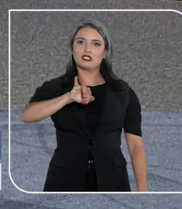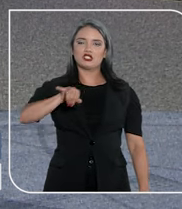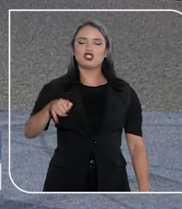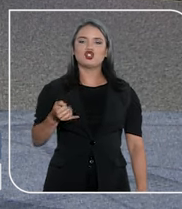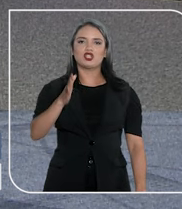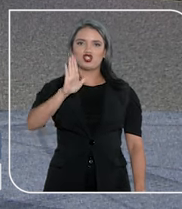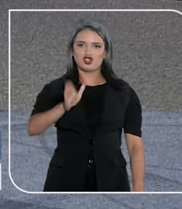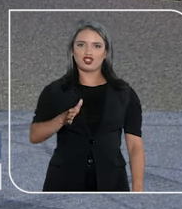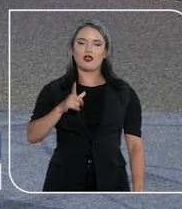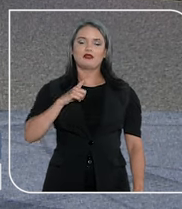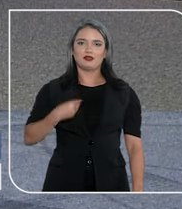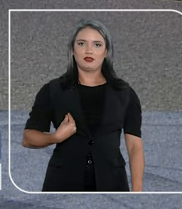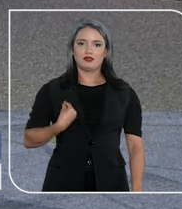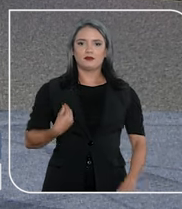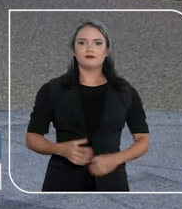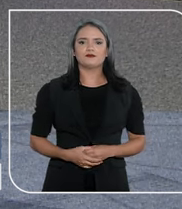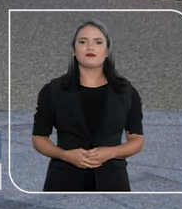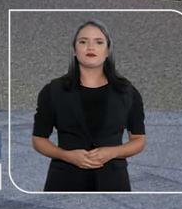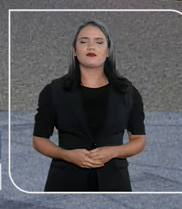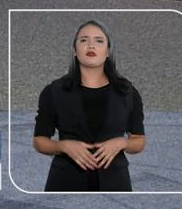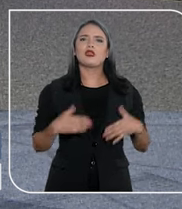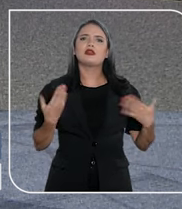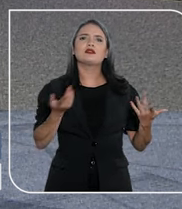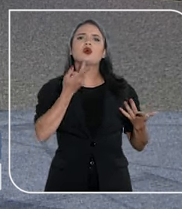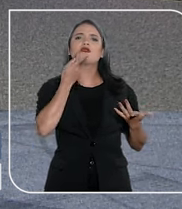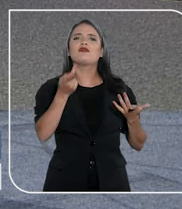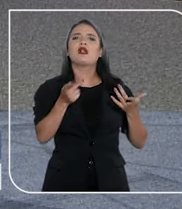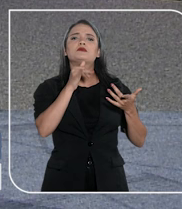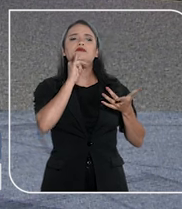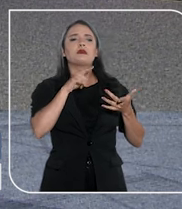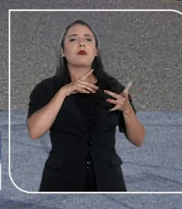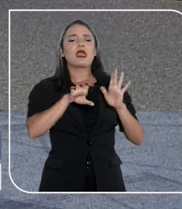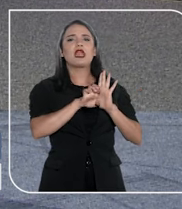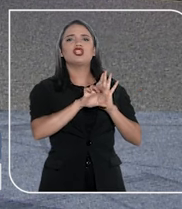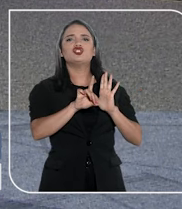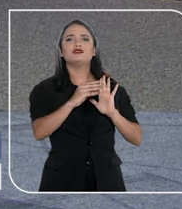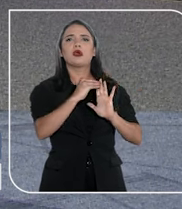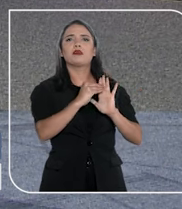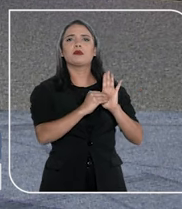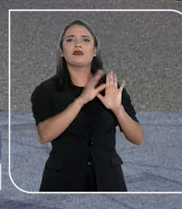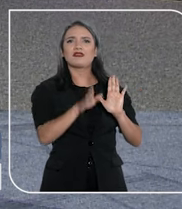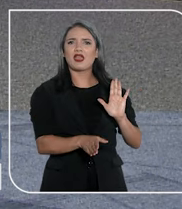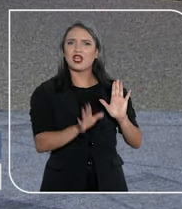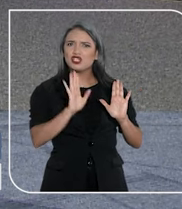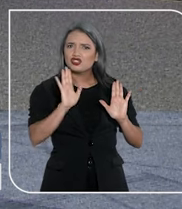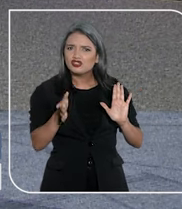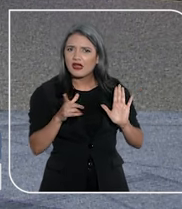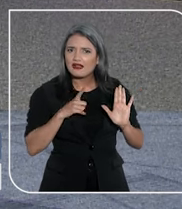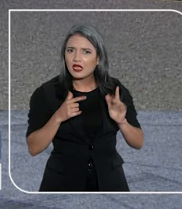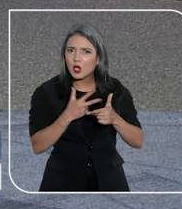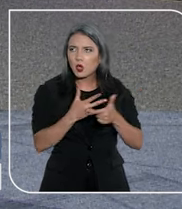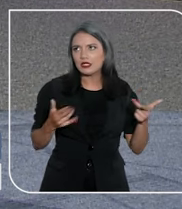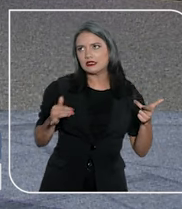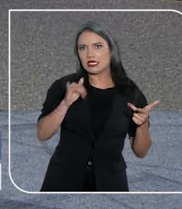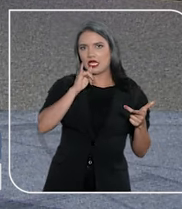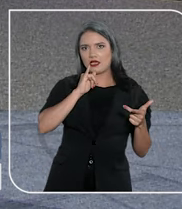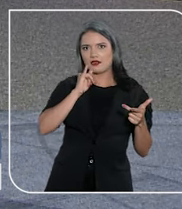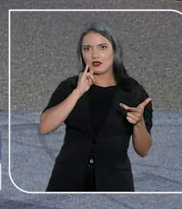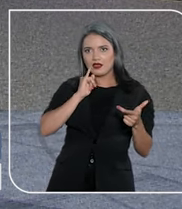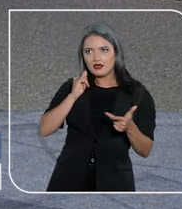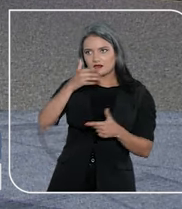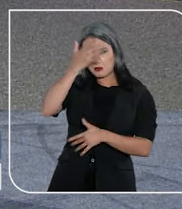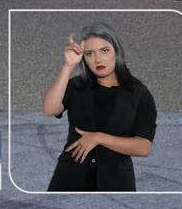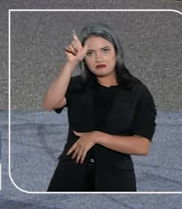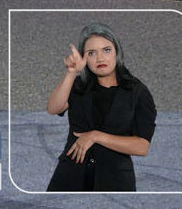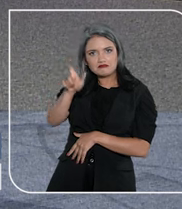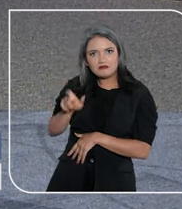Fábio, com relação à previsão editalícia, né, eu gostaria de saber se é possível haver questões cobradas aos candidatos sobre assuntos que